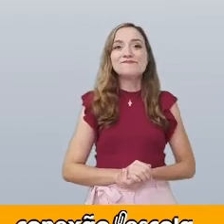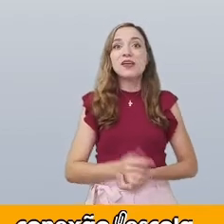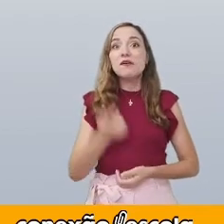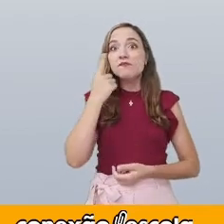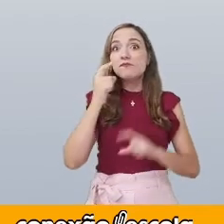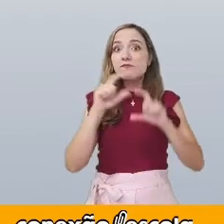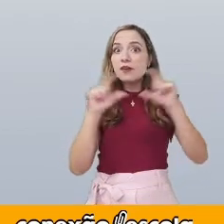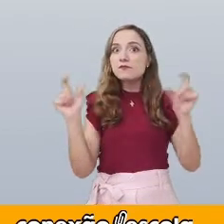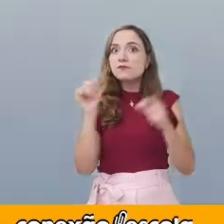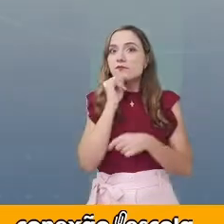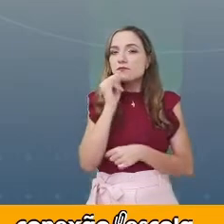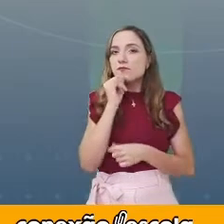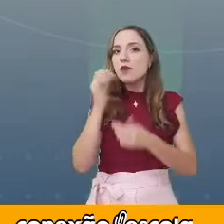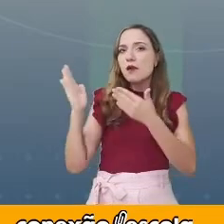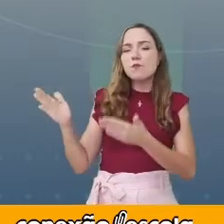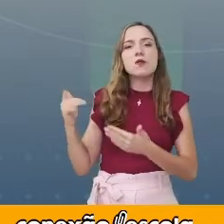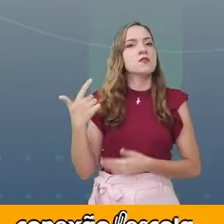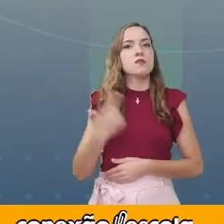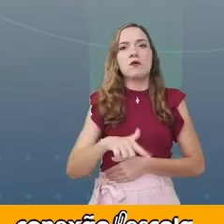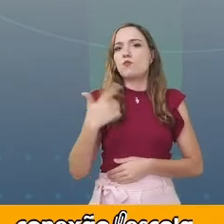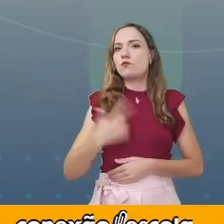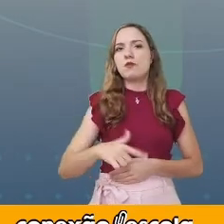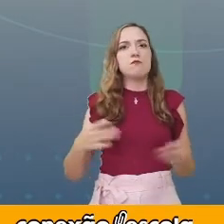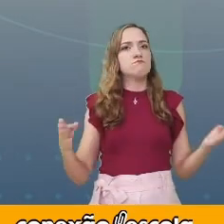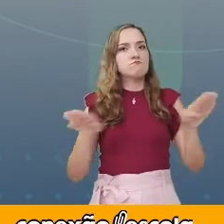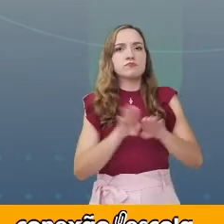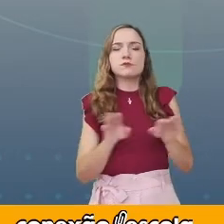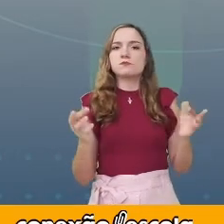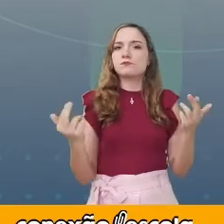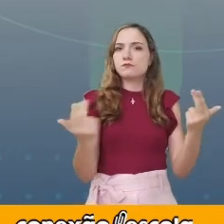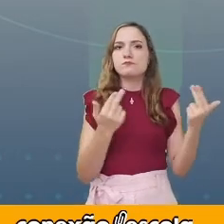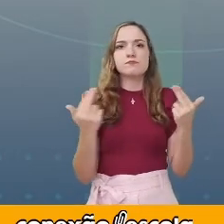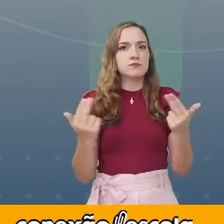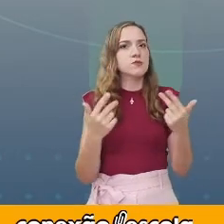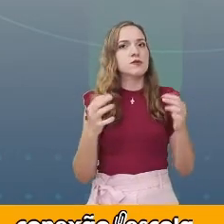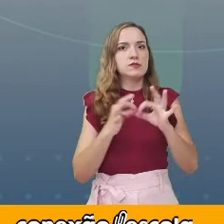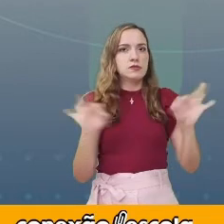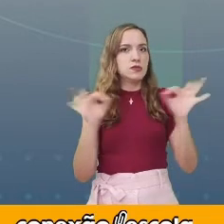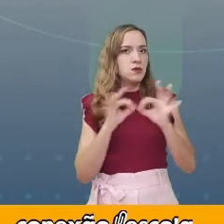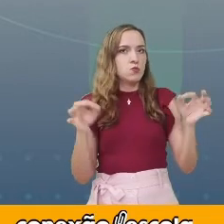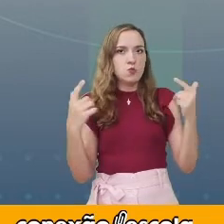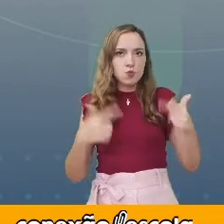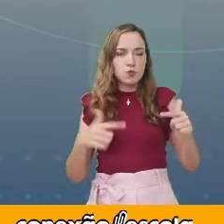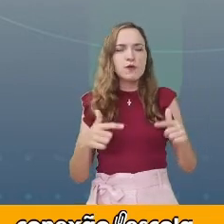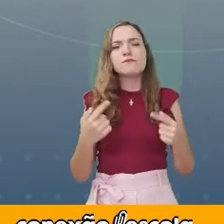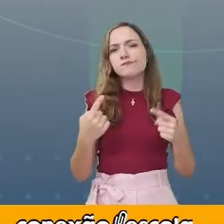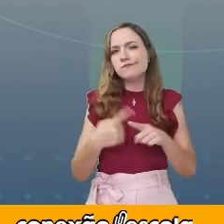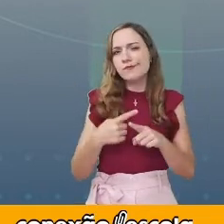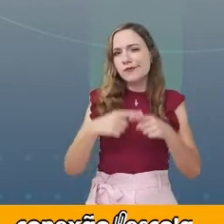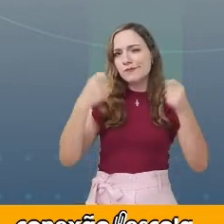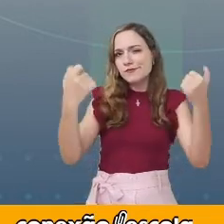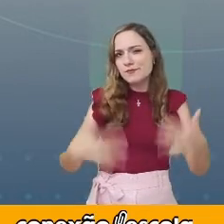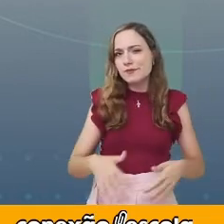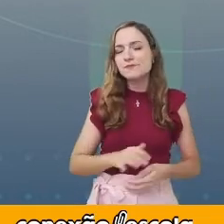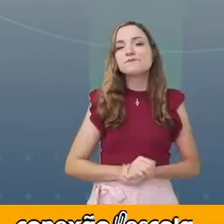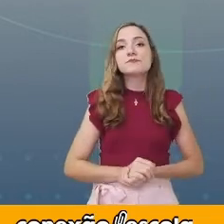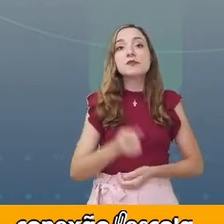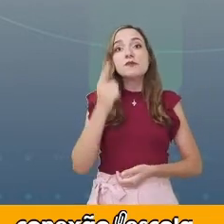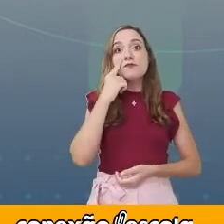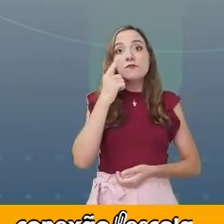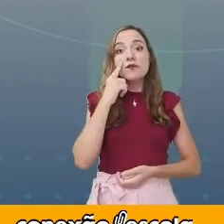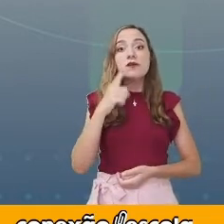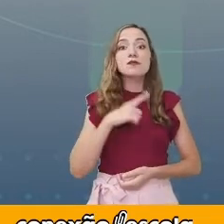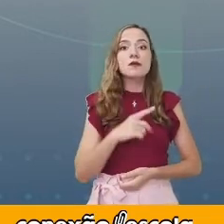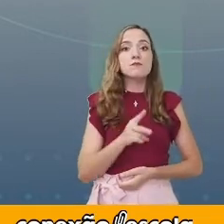nós não temos um paralelismo sintático. Por quê? Vou te explicar. Vejam só, logo após os